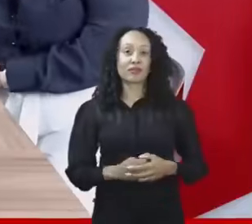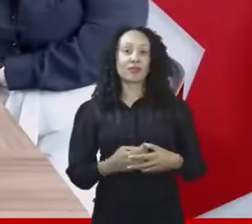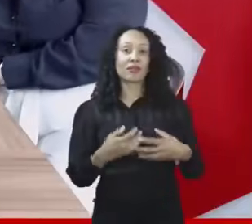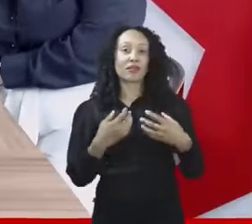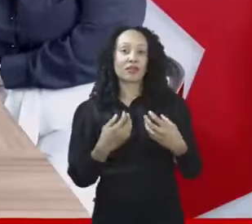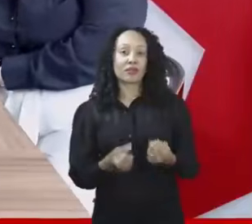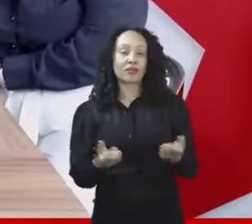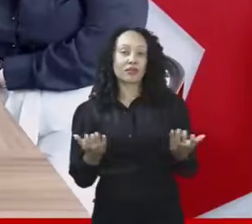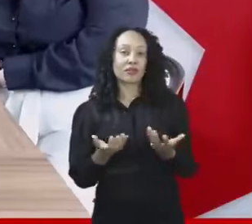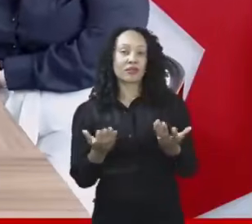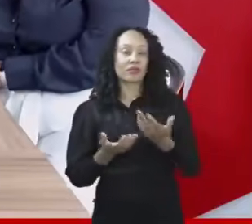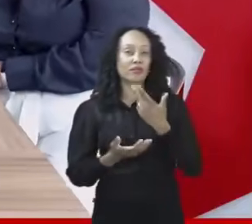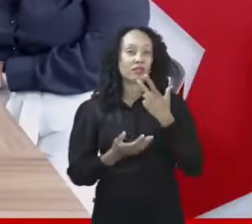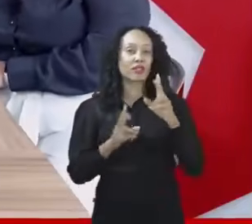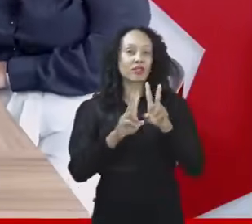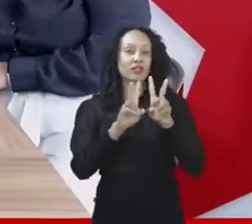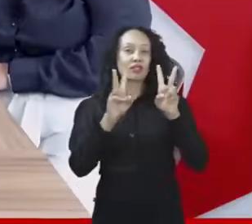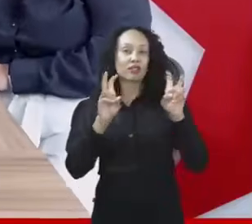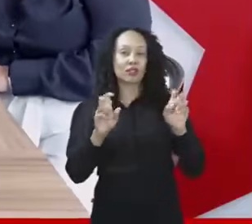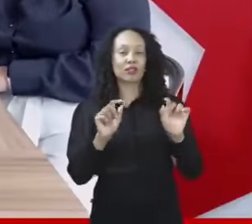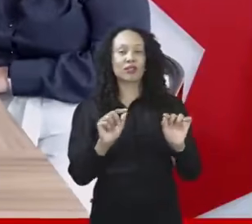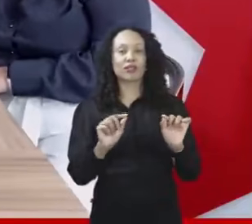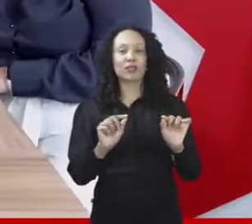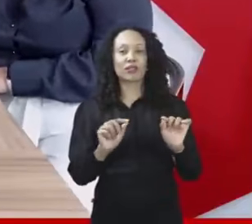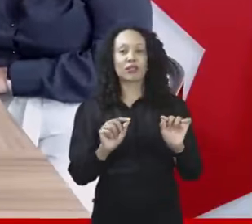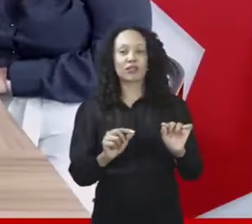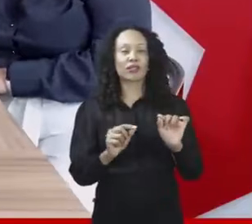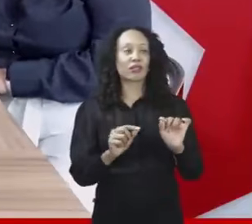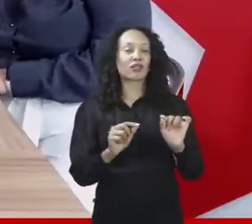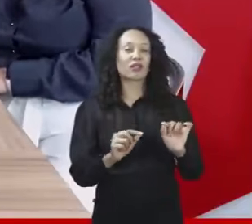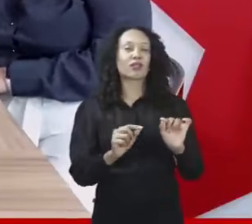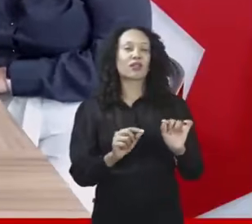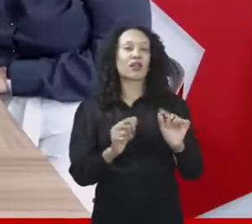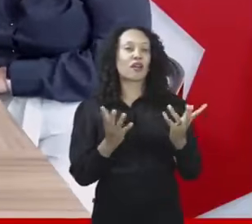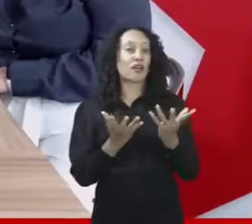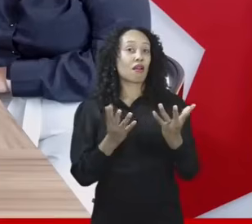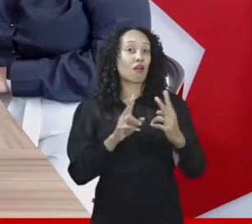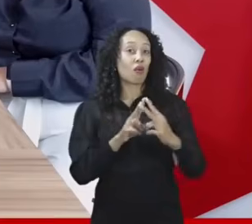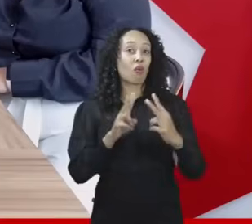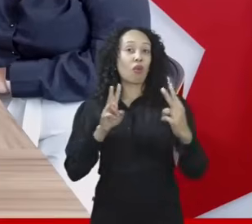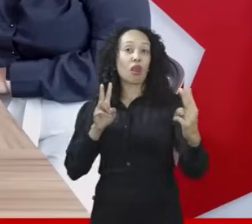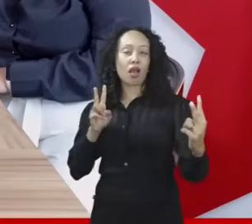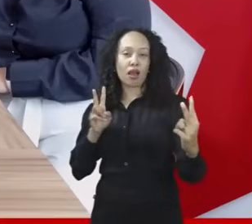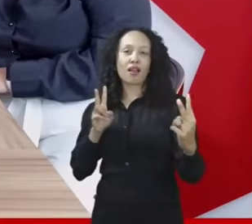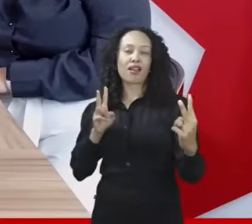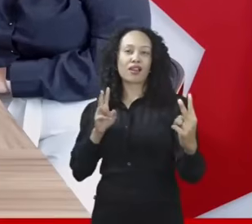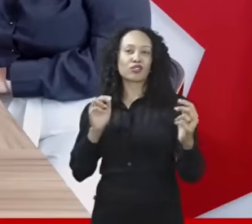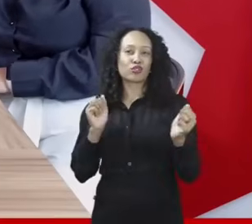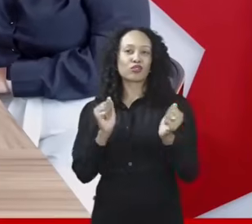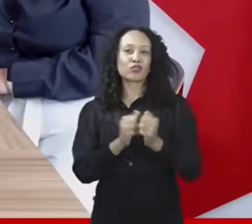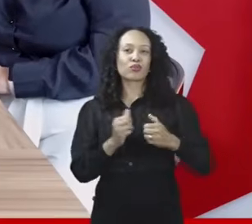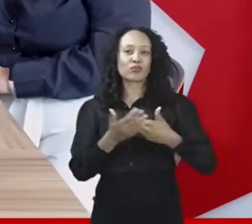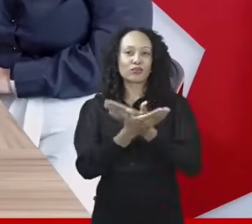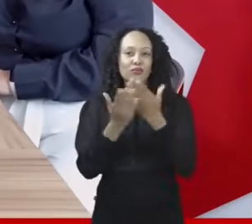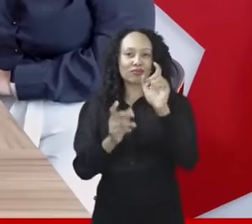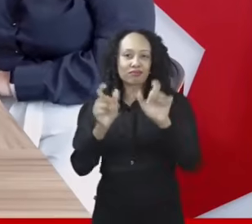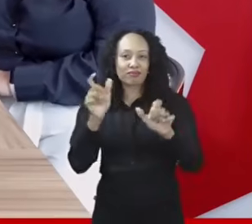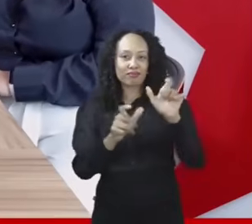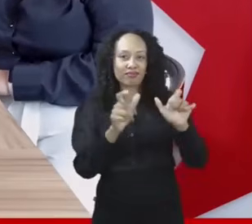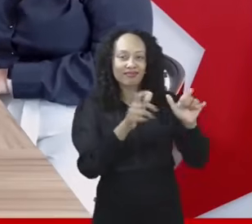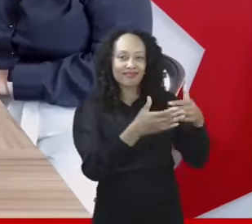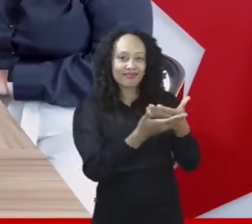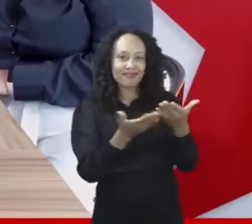nossa versão de podcast online, né? À distância, com a galera que... EAD. Até